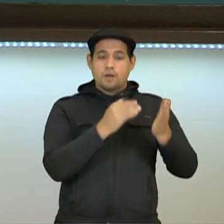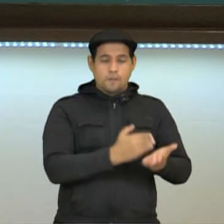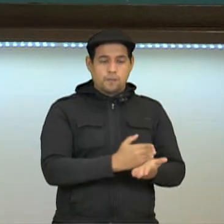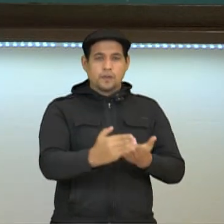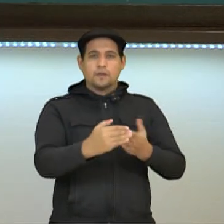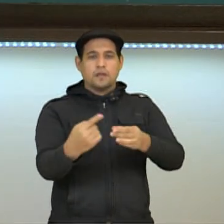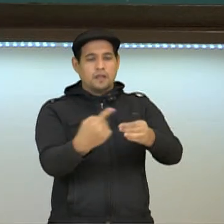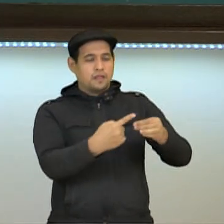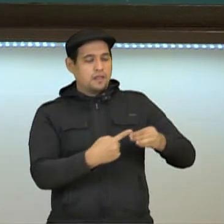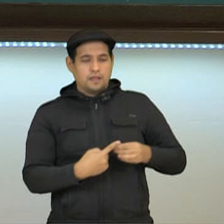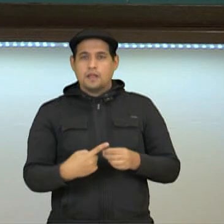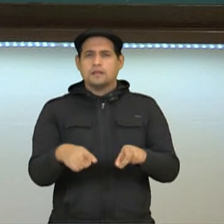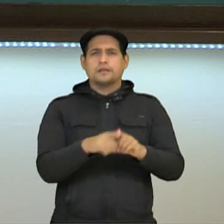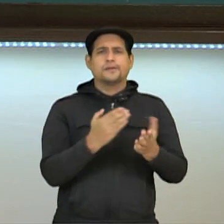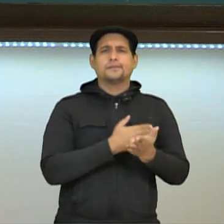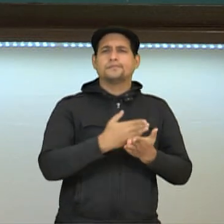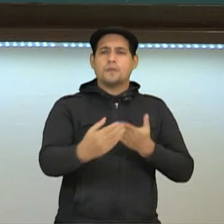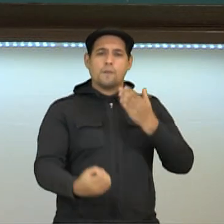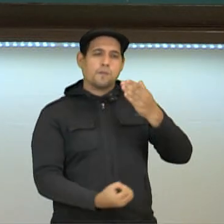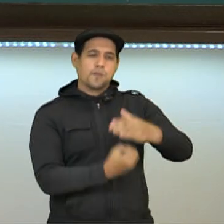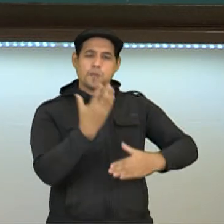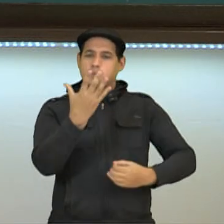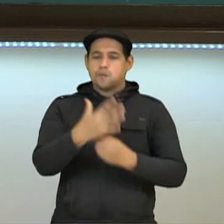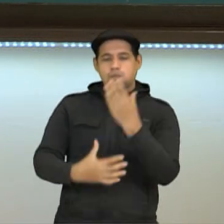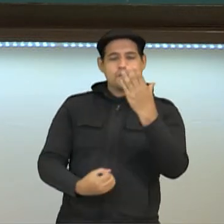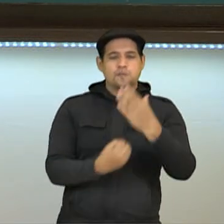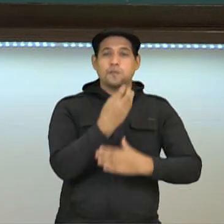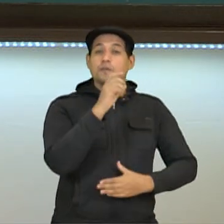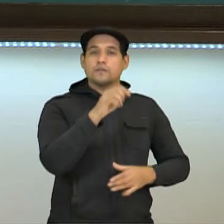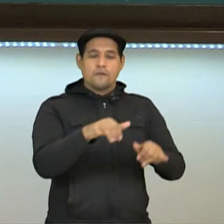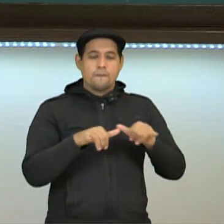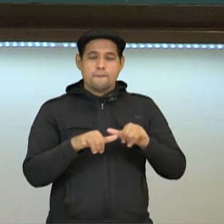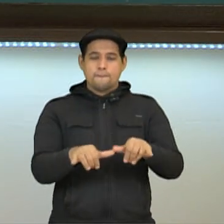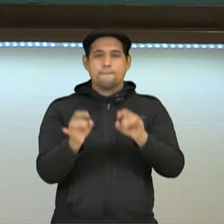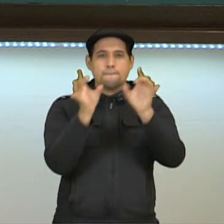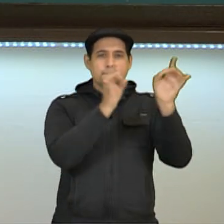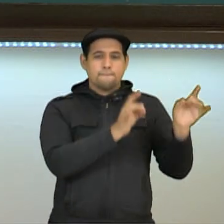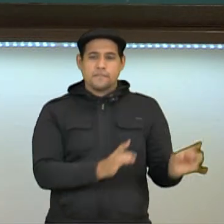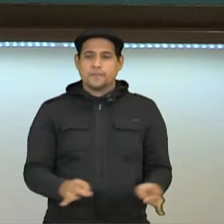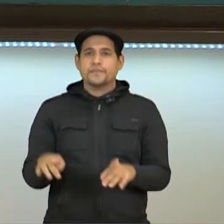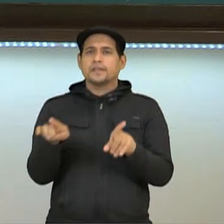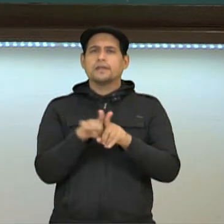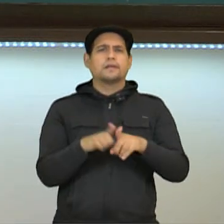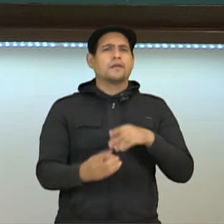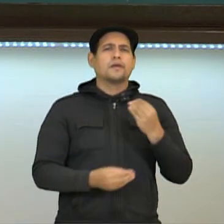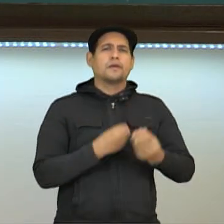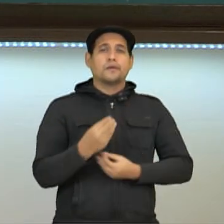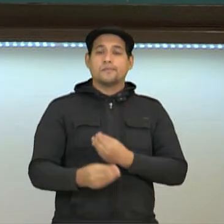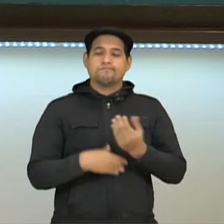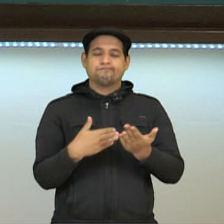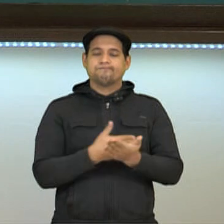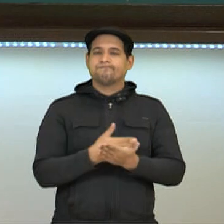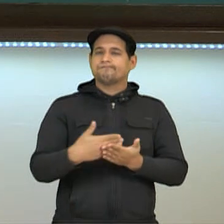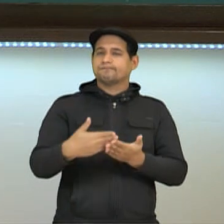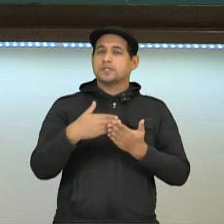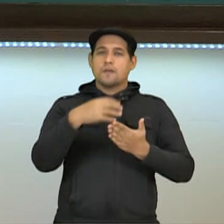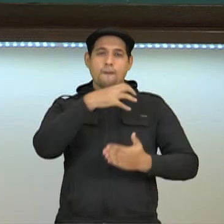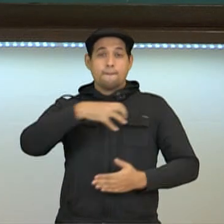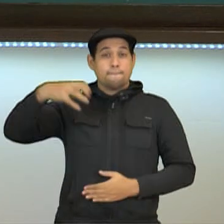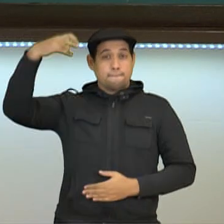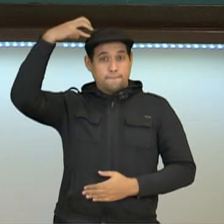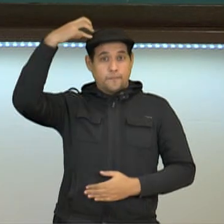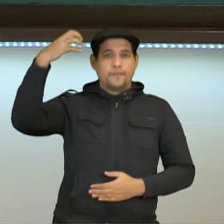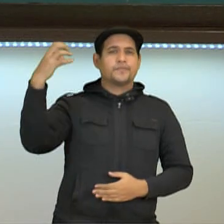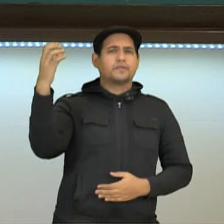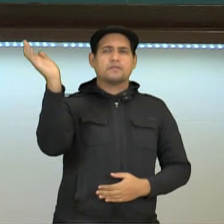cidades, ali começa a surgir então o mercantilismo e principalmente a partir da formação das monarquias